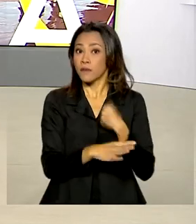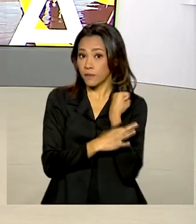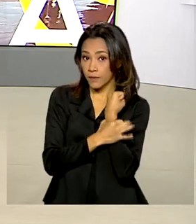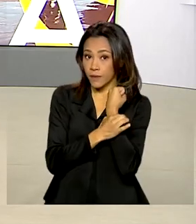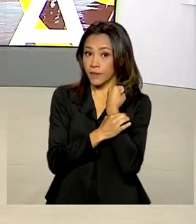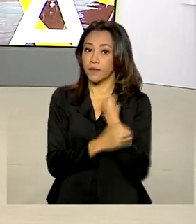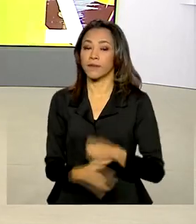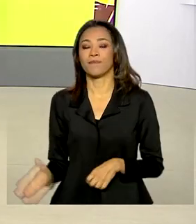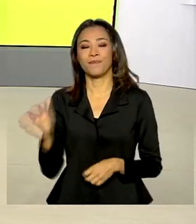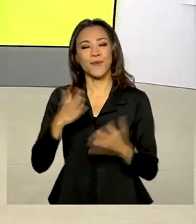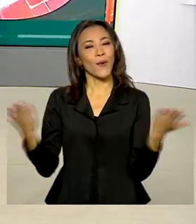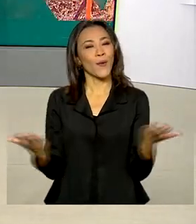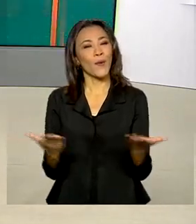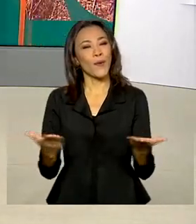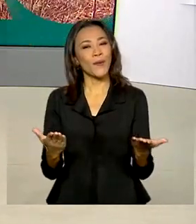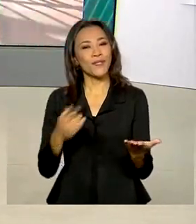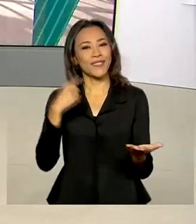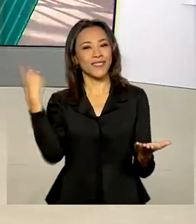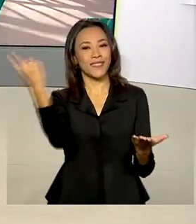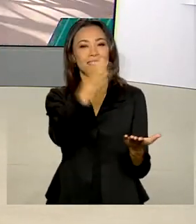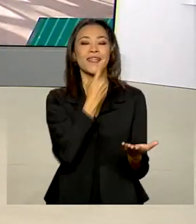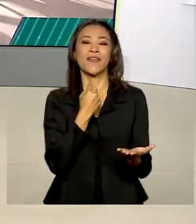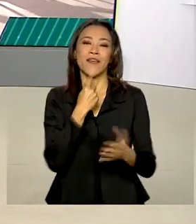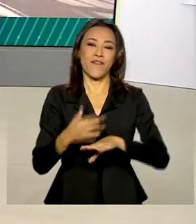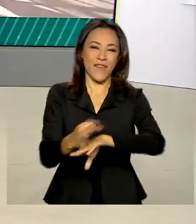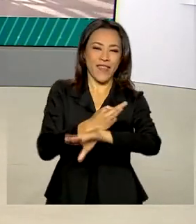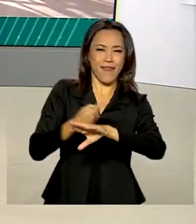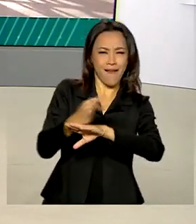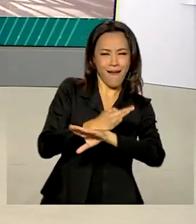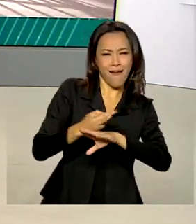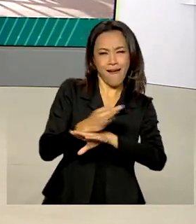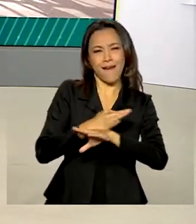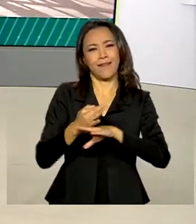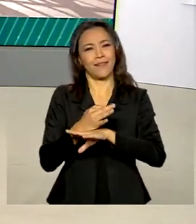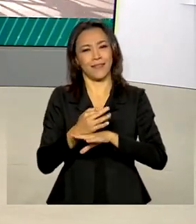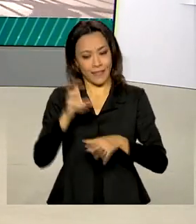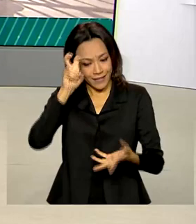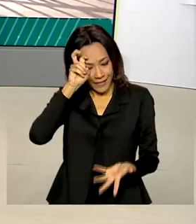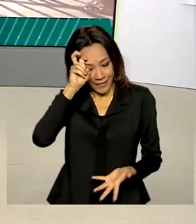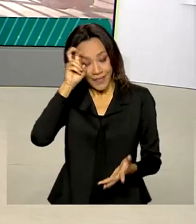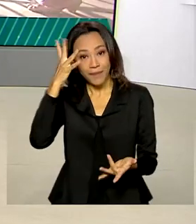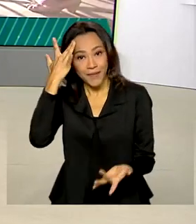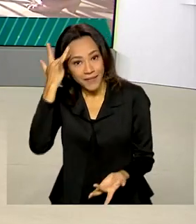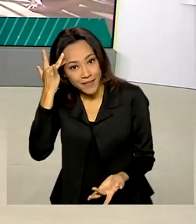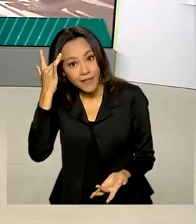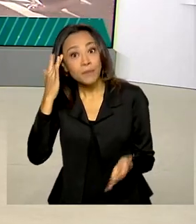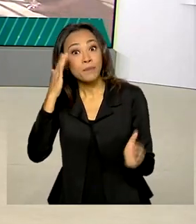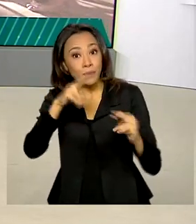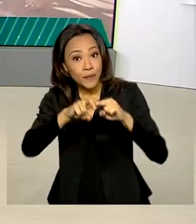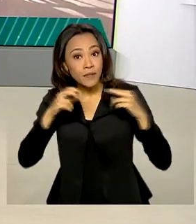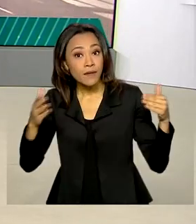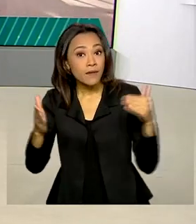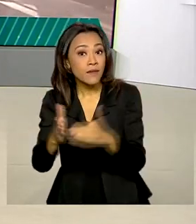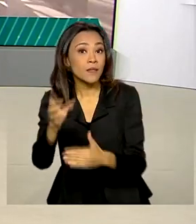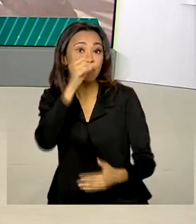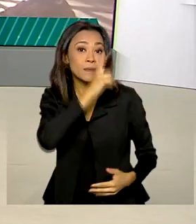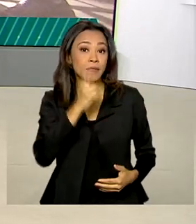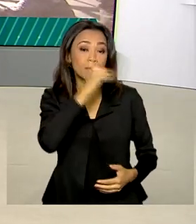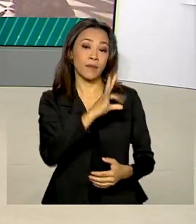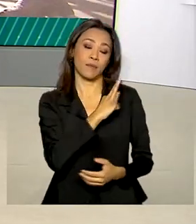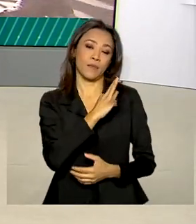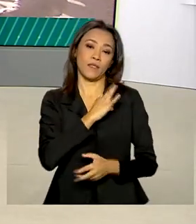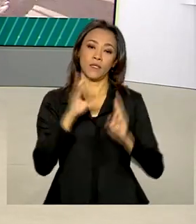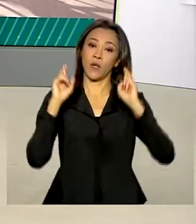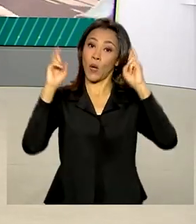E hoje é feriado, Muita gente deve emendar e é sexta-feira para fazer o feriadão. Por isso, até domingo, a Polícia Rodoviária Federal